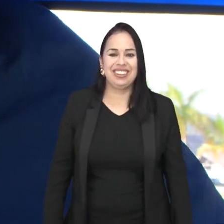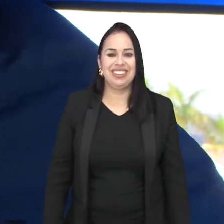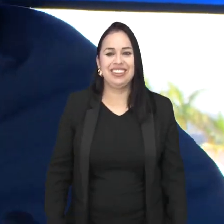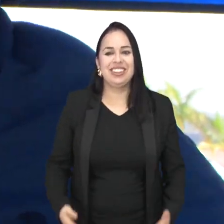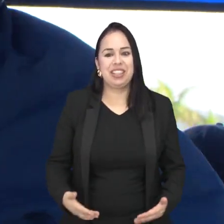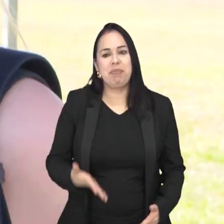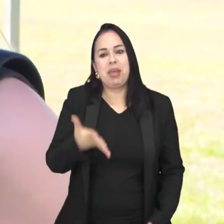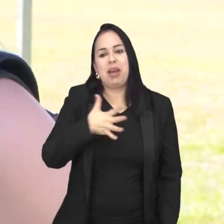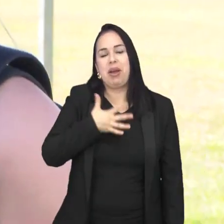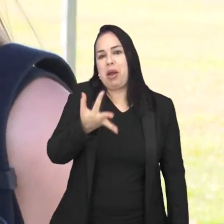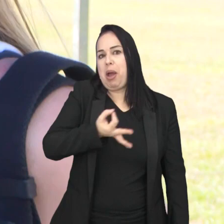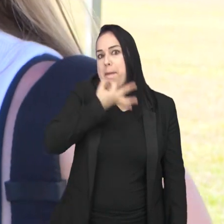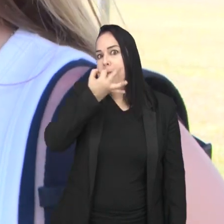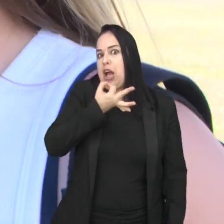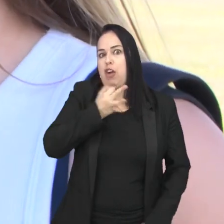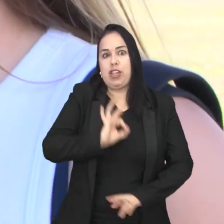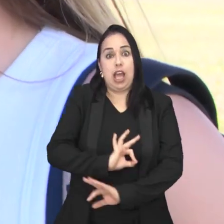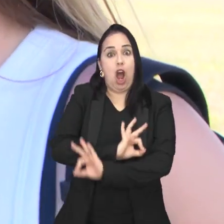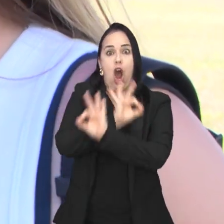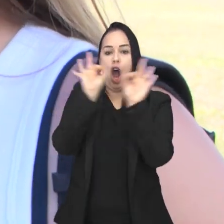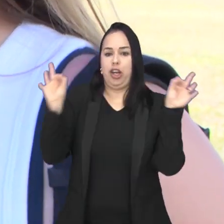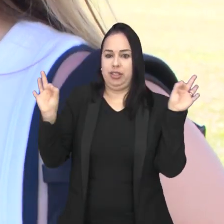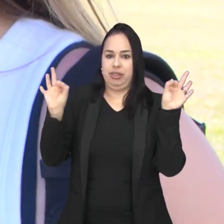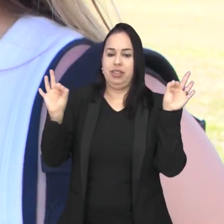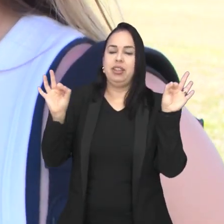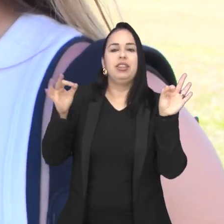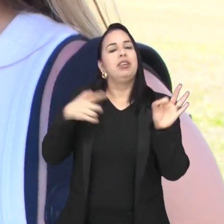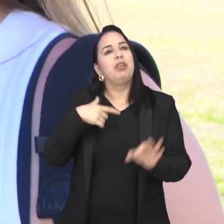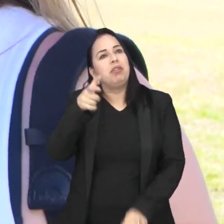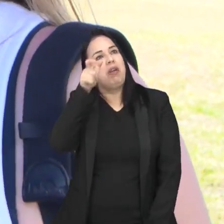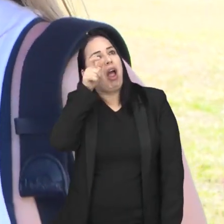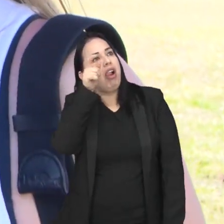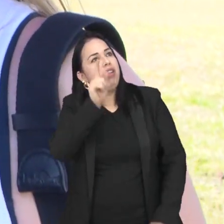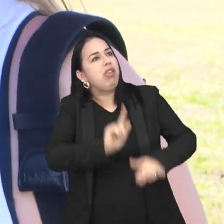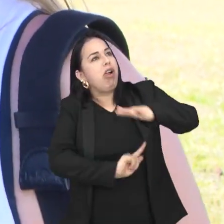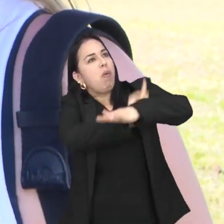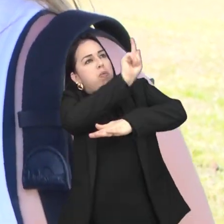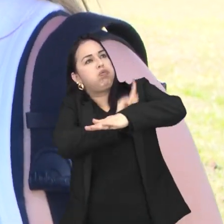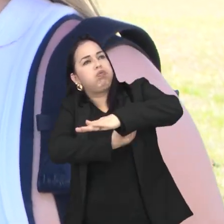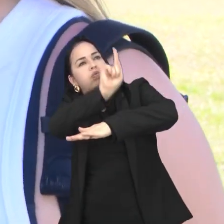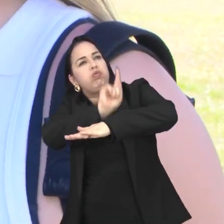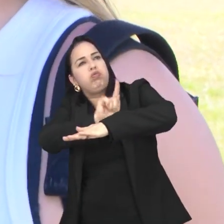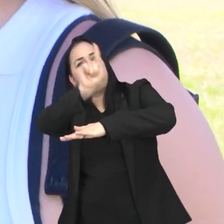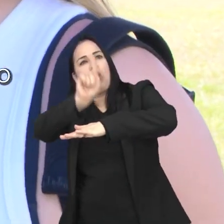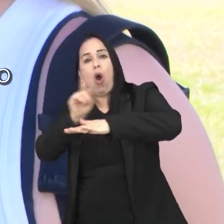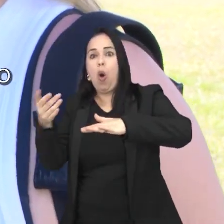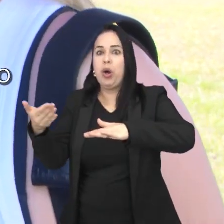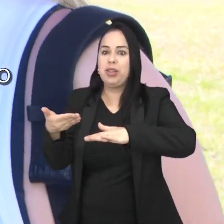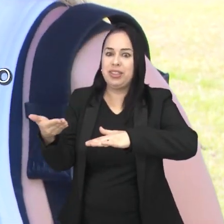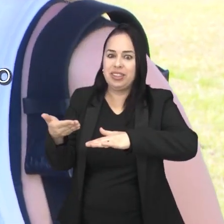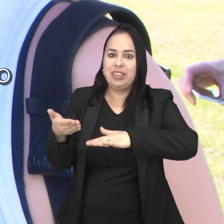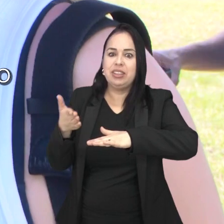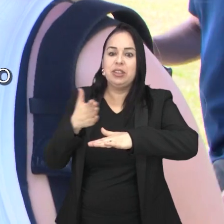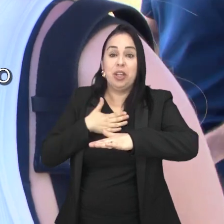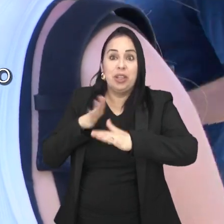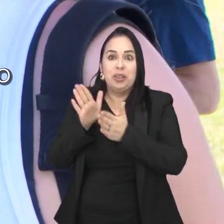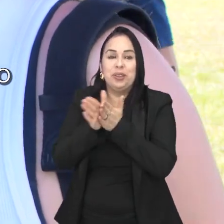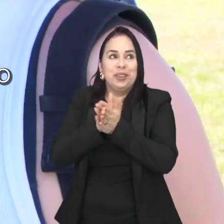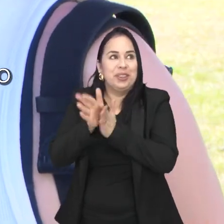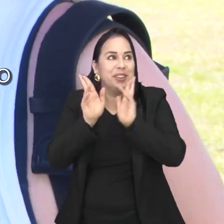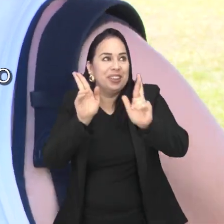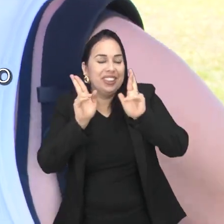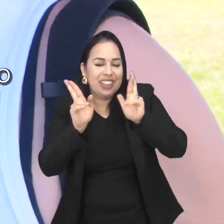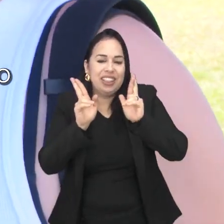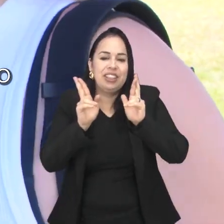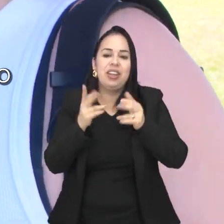lift off. I think that today it's gonna be great. We are going to see like different rocket launches, and I'm really excited about